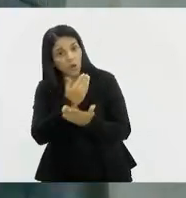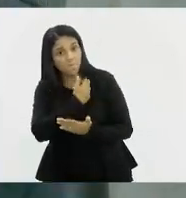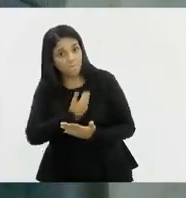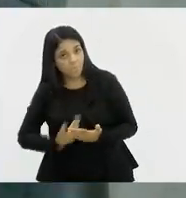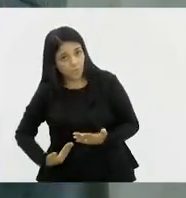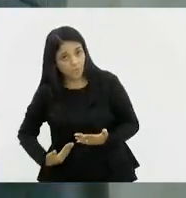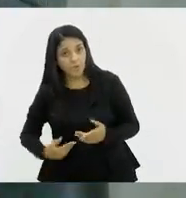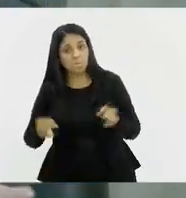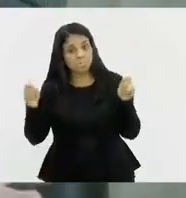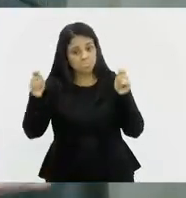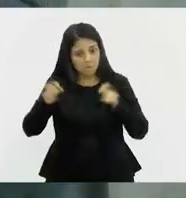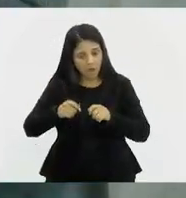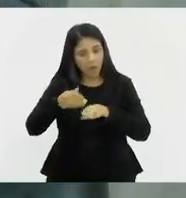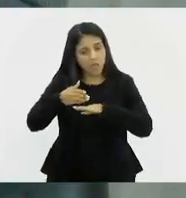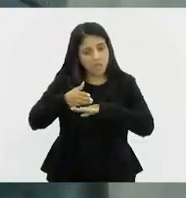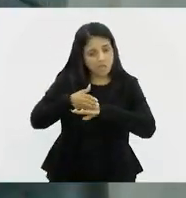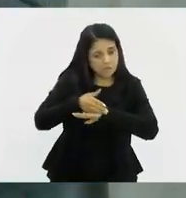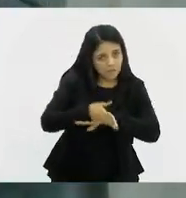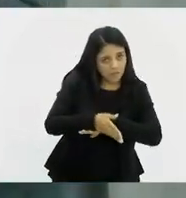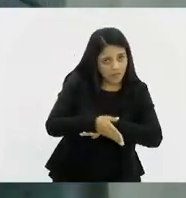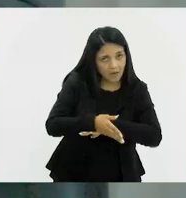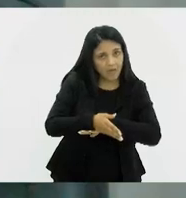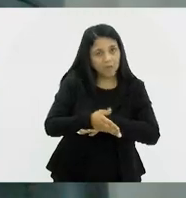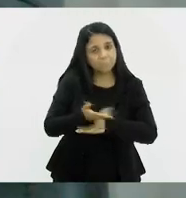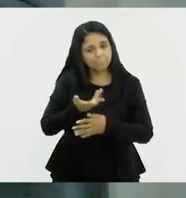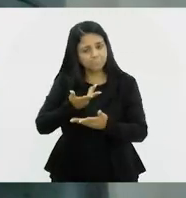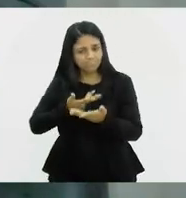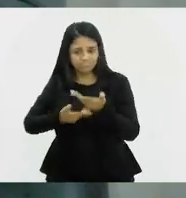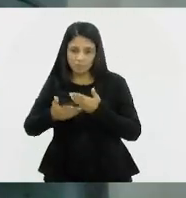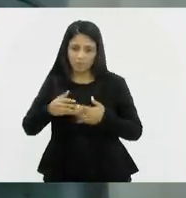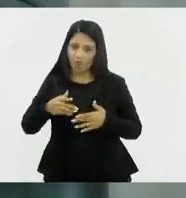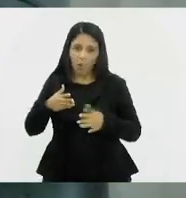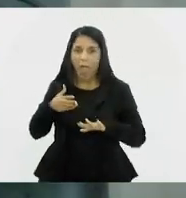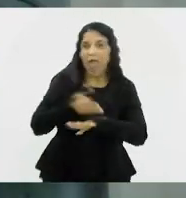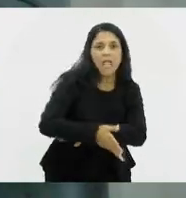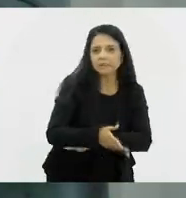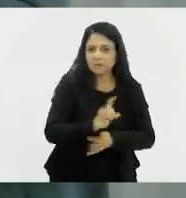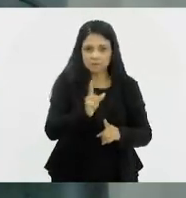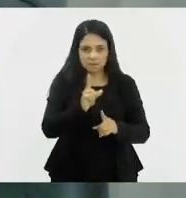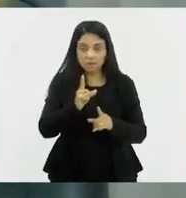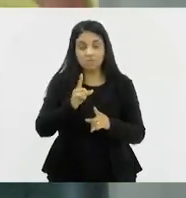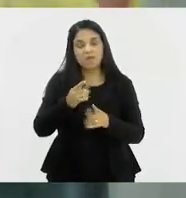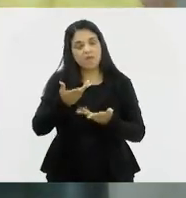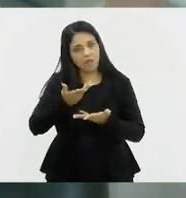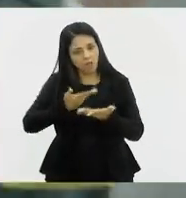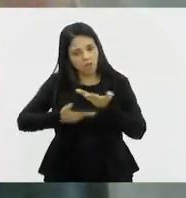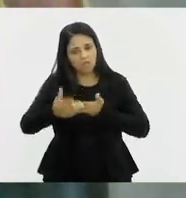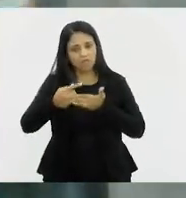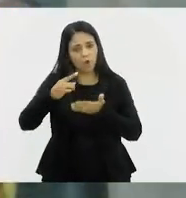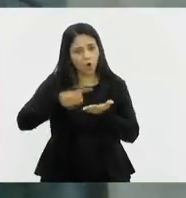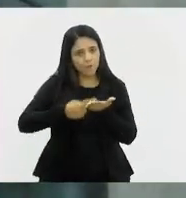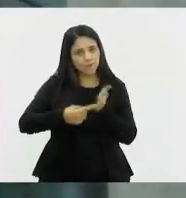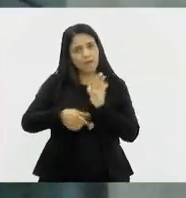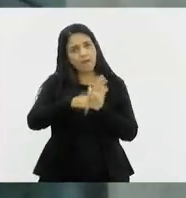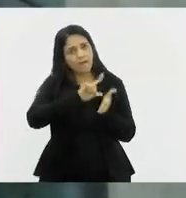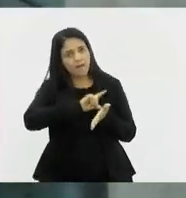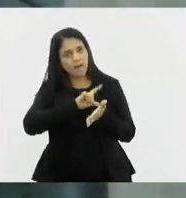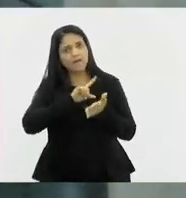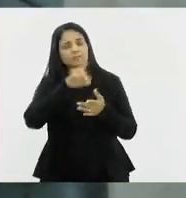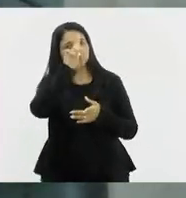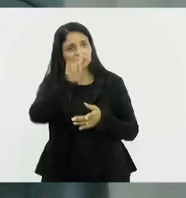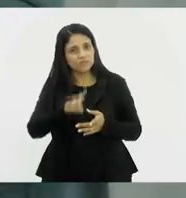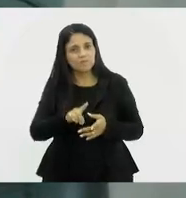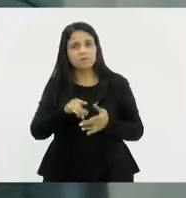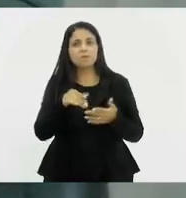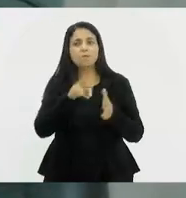escola, claro, de forma harmônica, né? Ninguém vai invadir a escola, pelo amor de Deus. Vai dizer que a doutora Dina, não, não falei nada disso. Falei